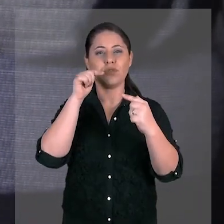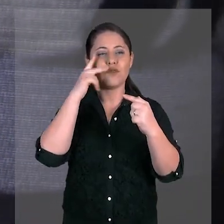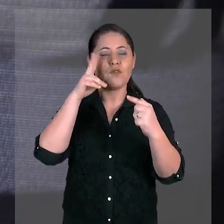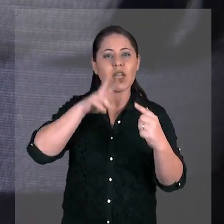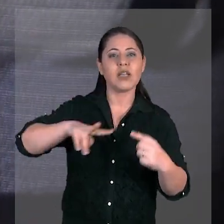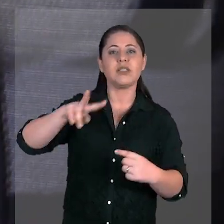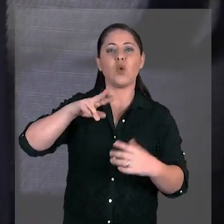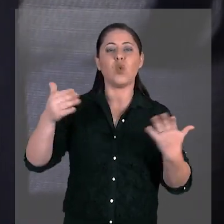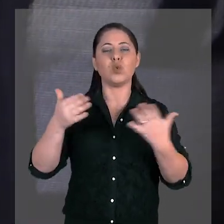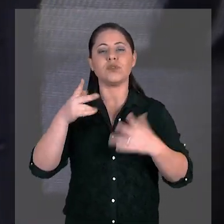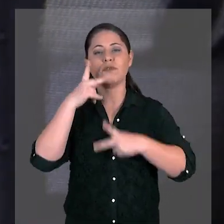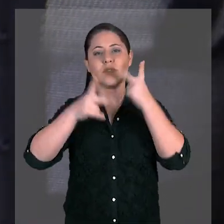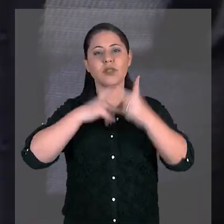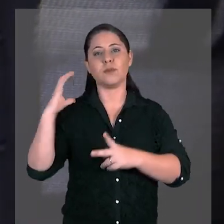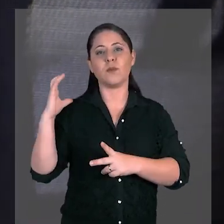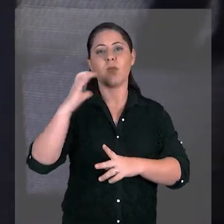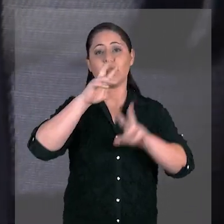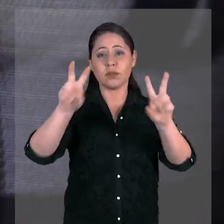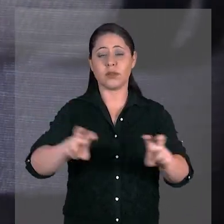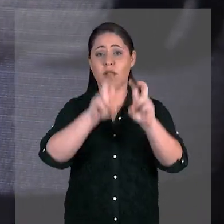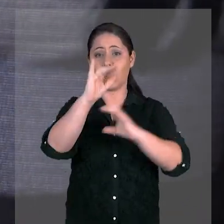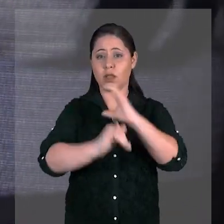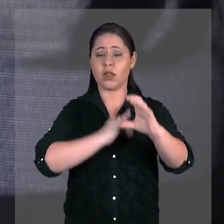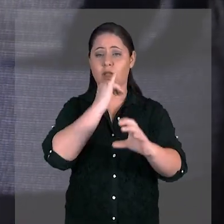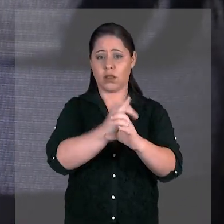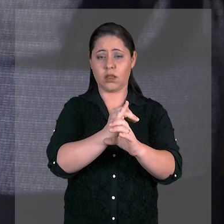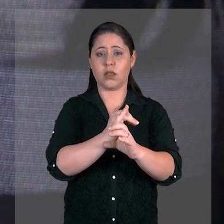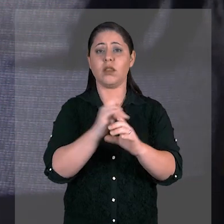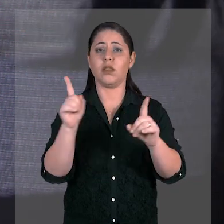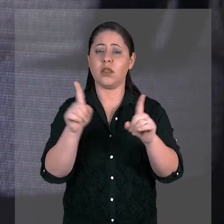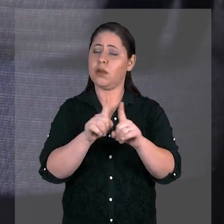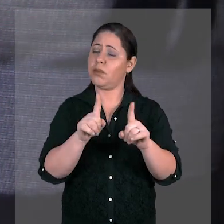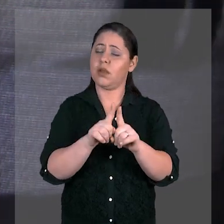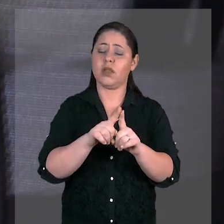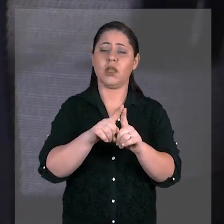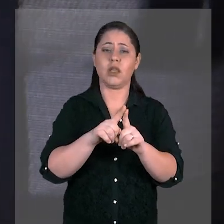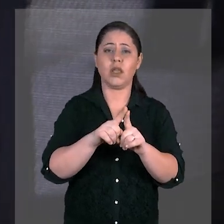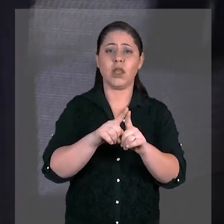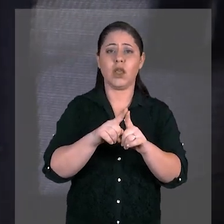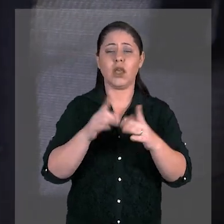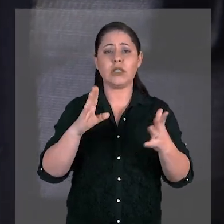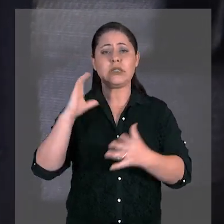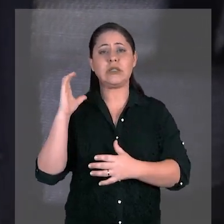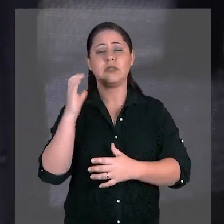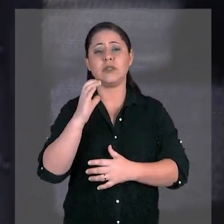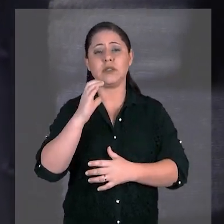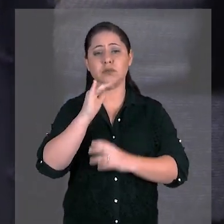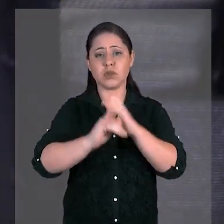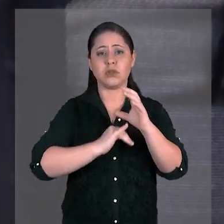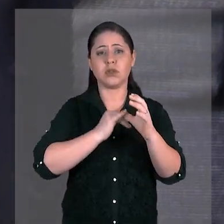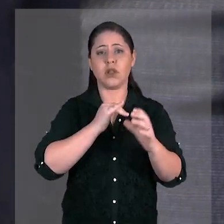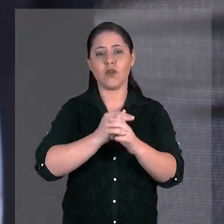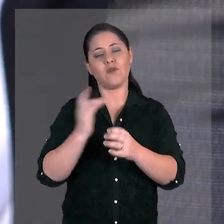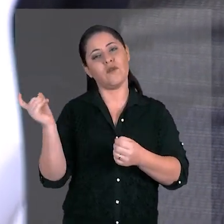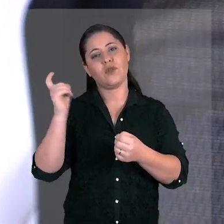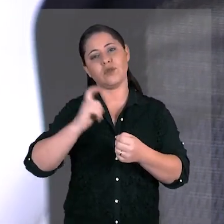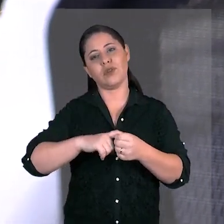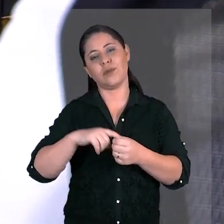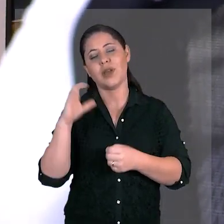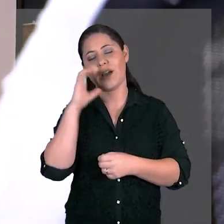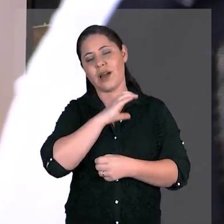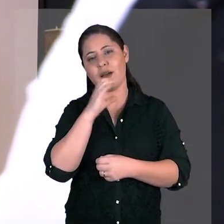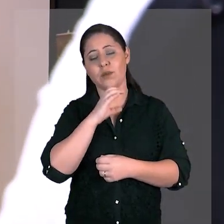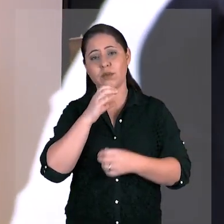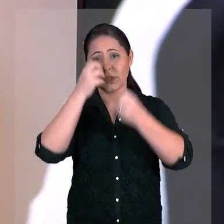de Vista. Hoje nós falamos sobre crimes cibernéticos, também conhecidos como crimes virtuais, aliás. E